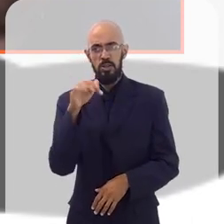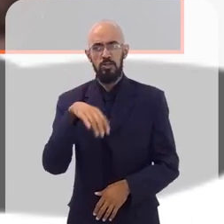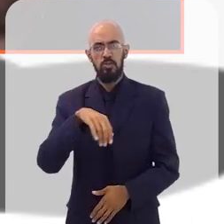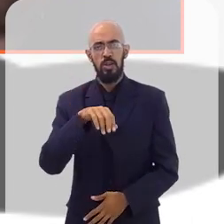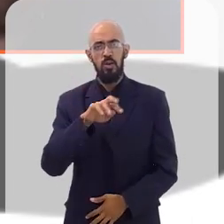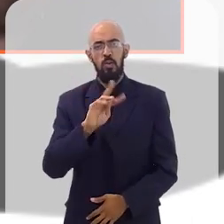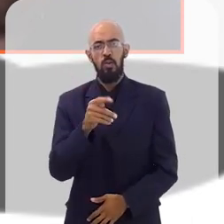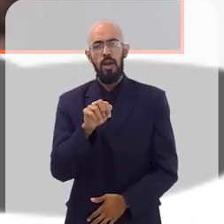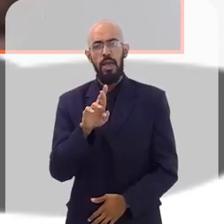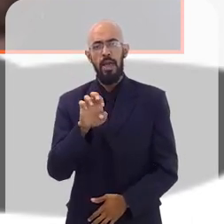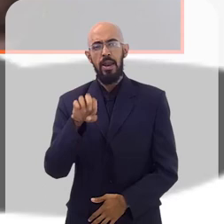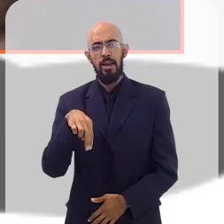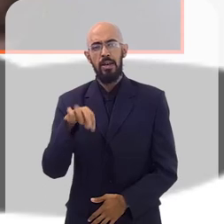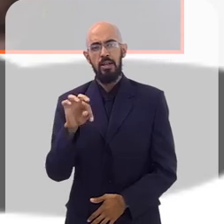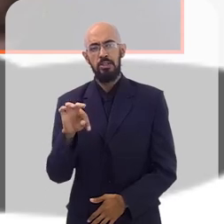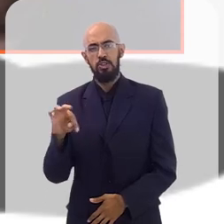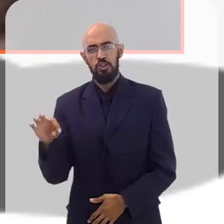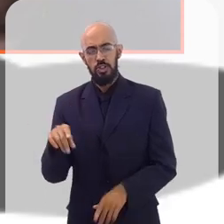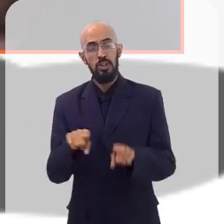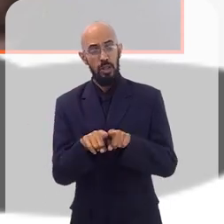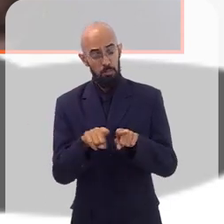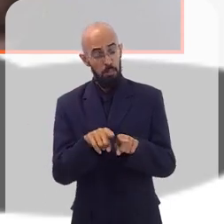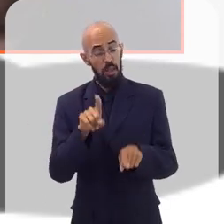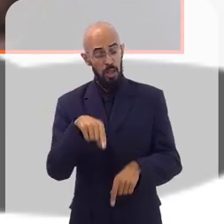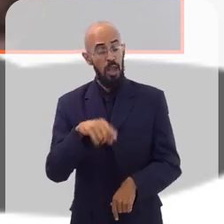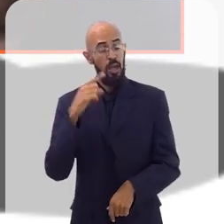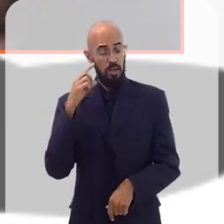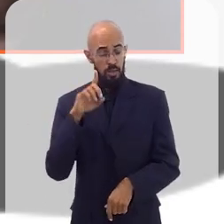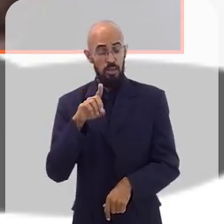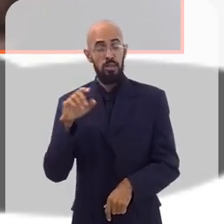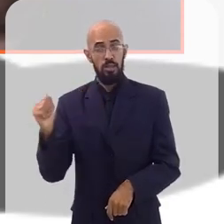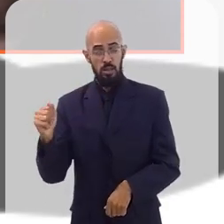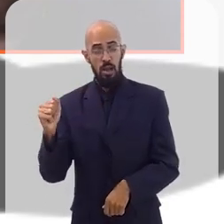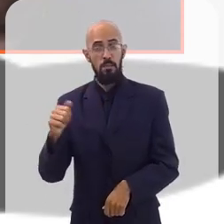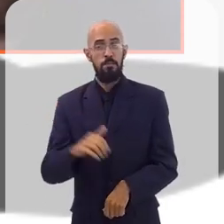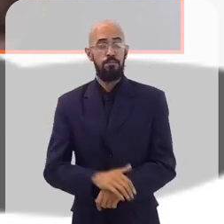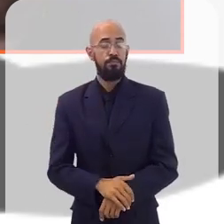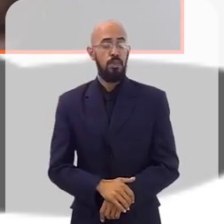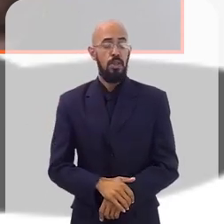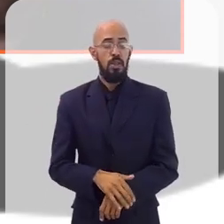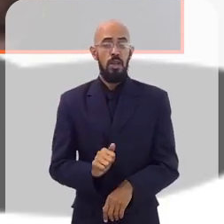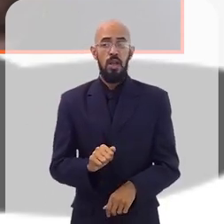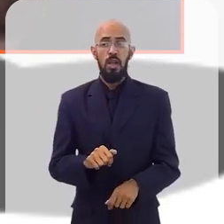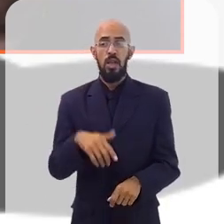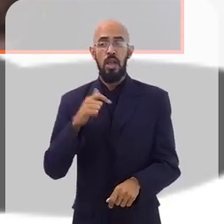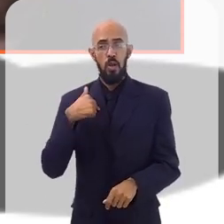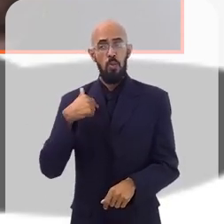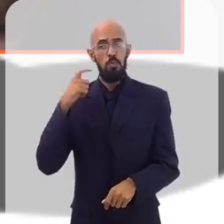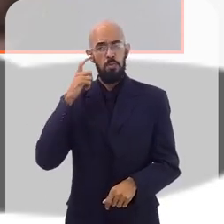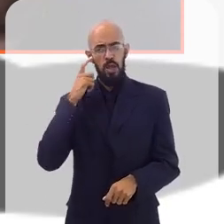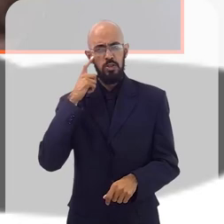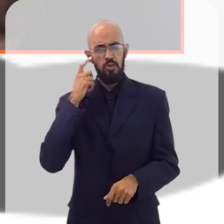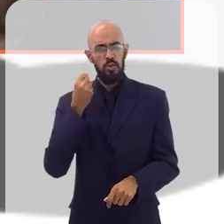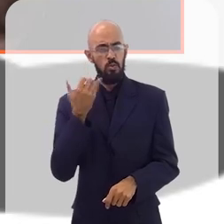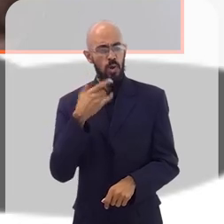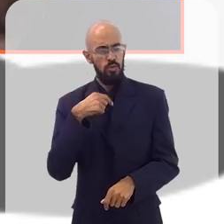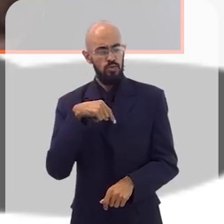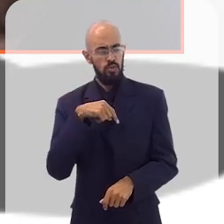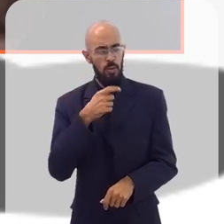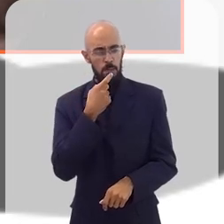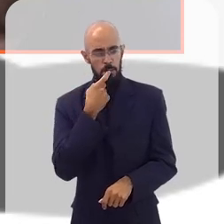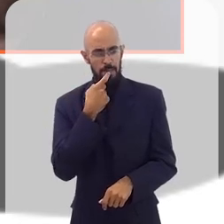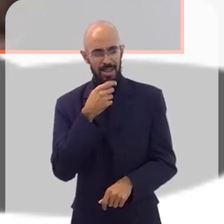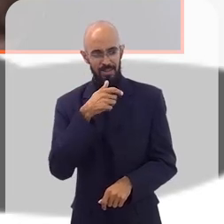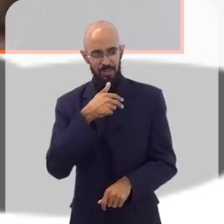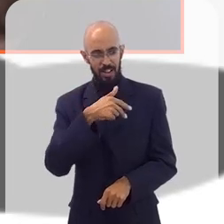nacional dos surdos mudos no Rio de Janeiro né ele foi criado por um francês chamado Ernesto e que